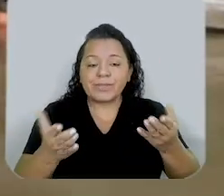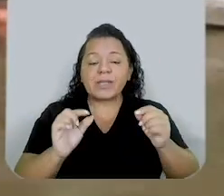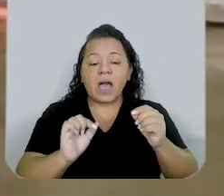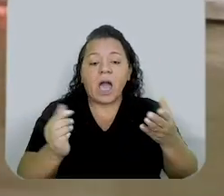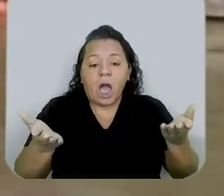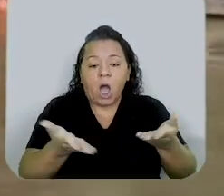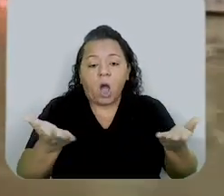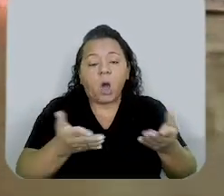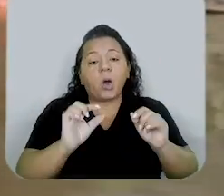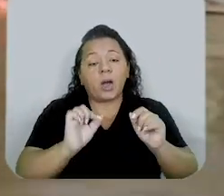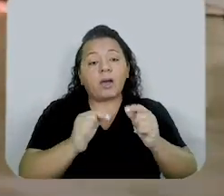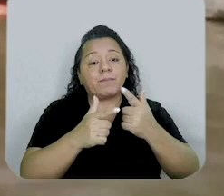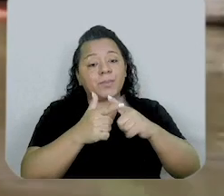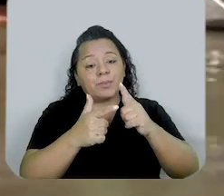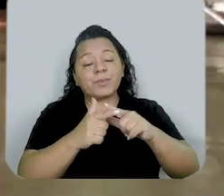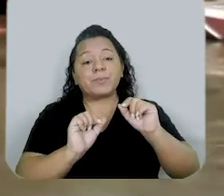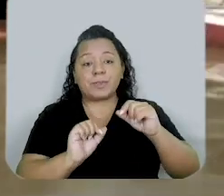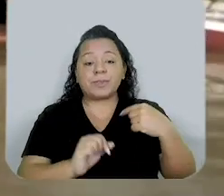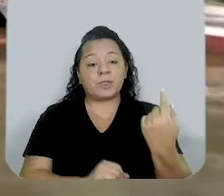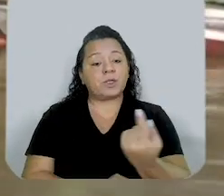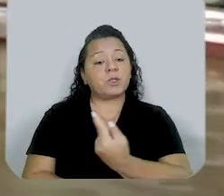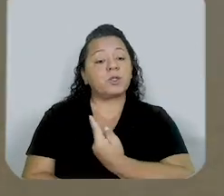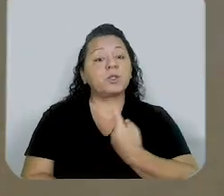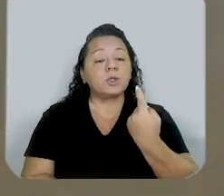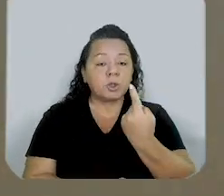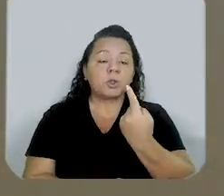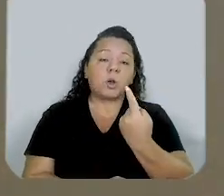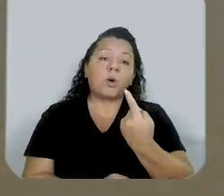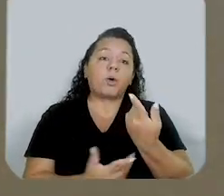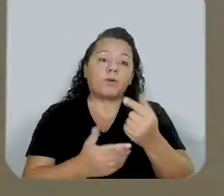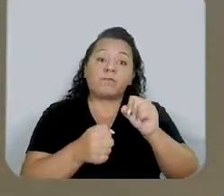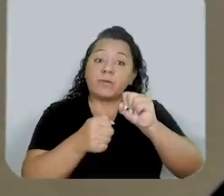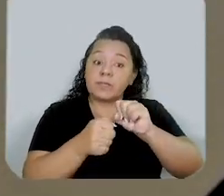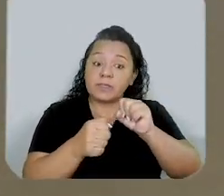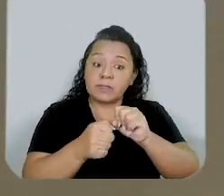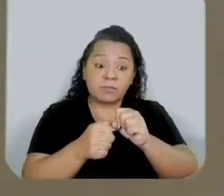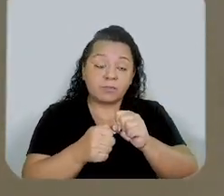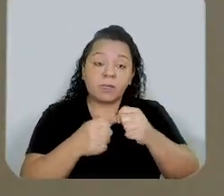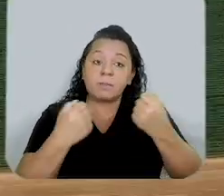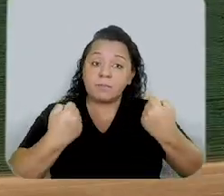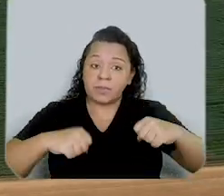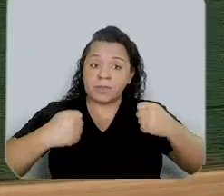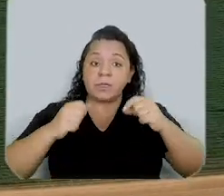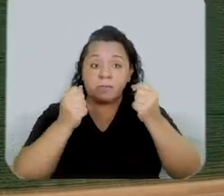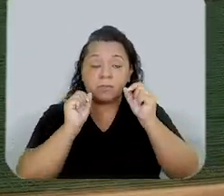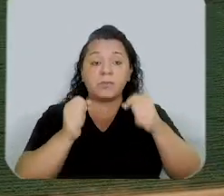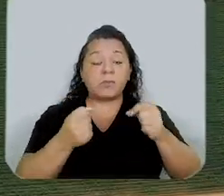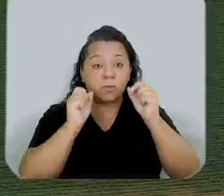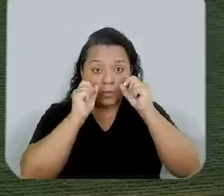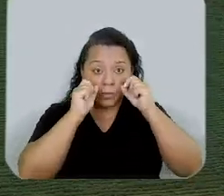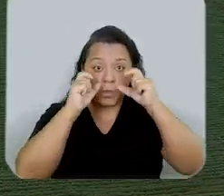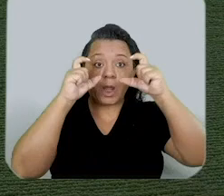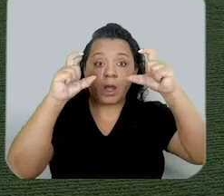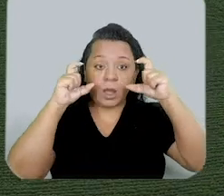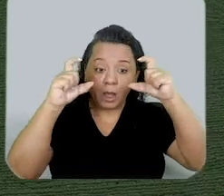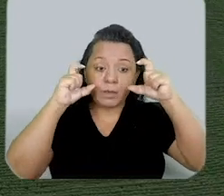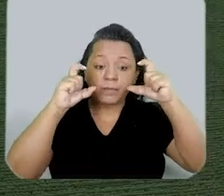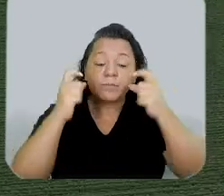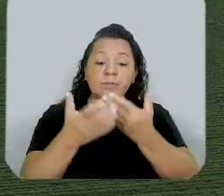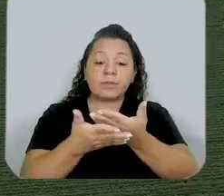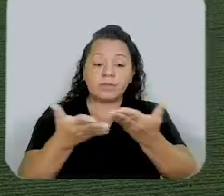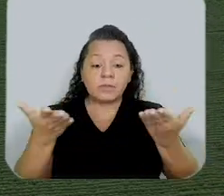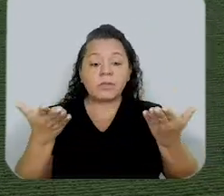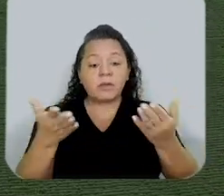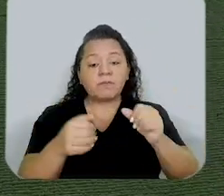atentarmos o que estamos fazendo com a natureza, principalmente nossos rios, né? Nossas